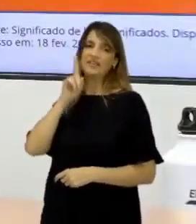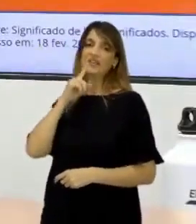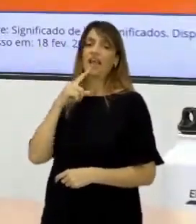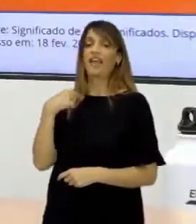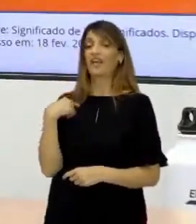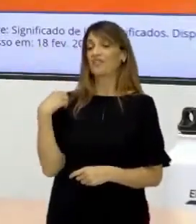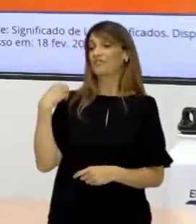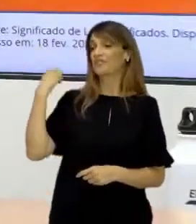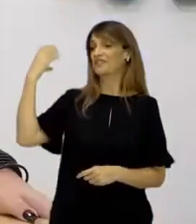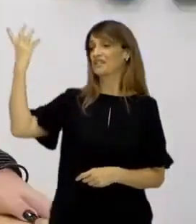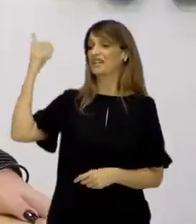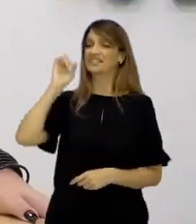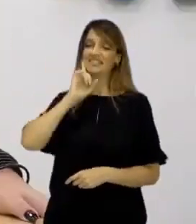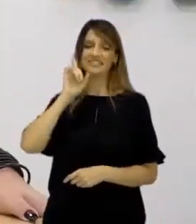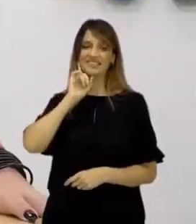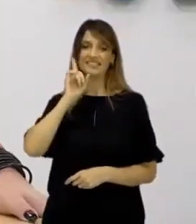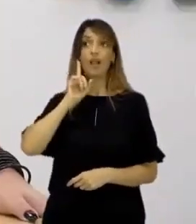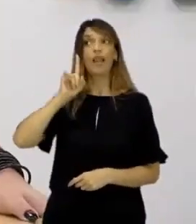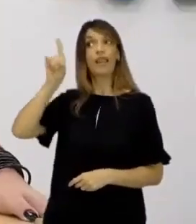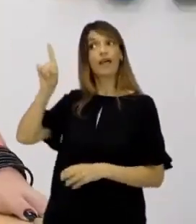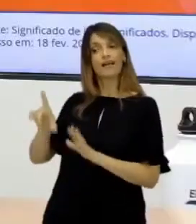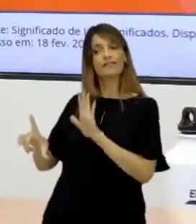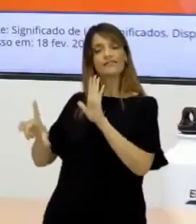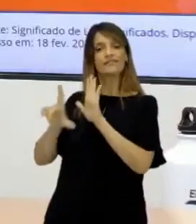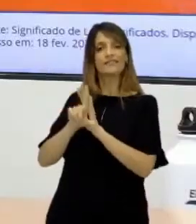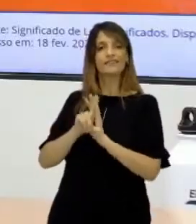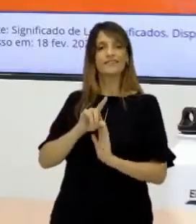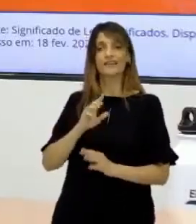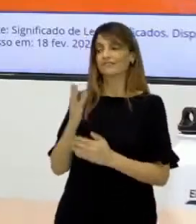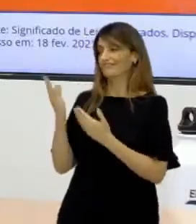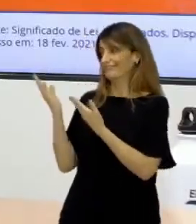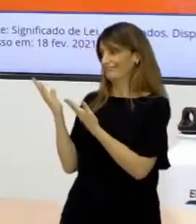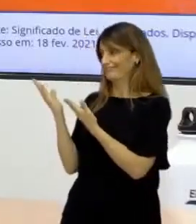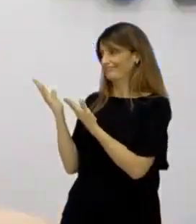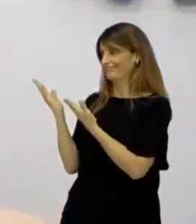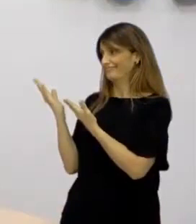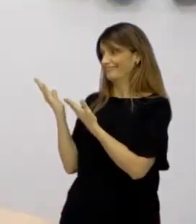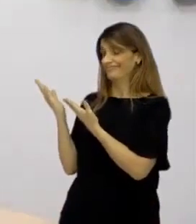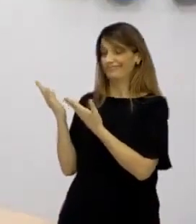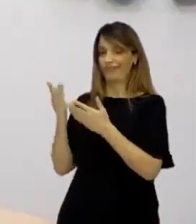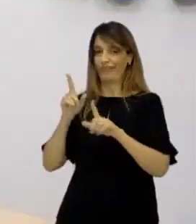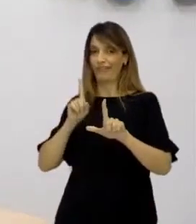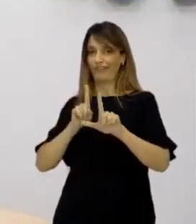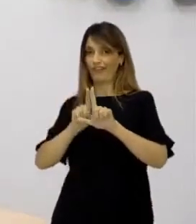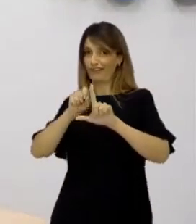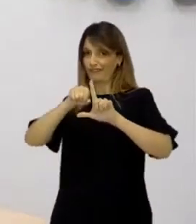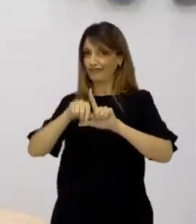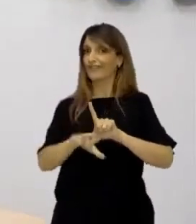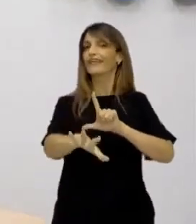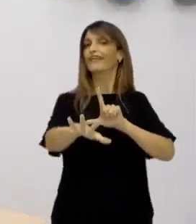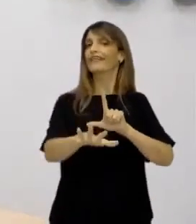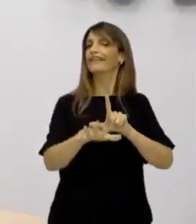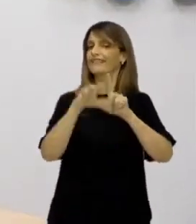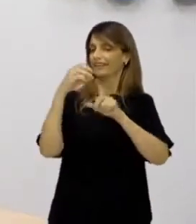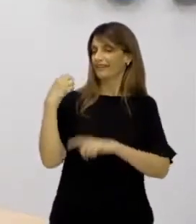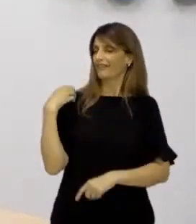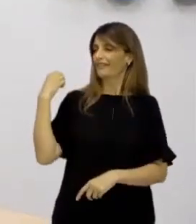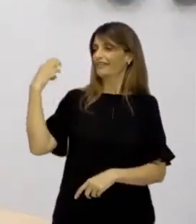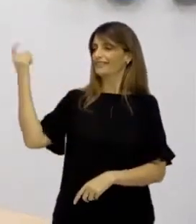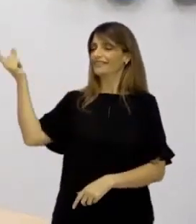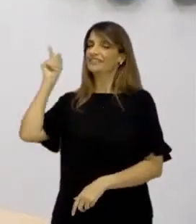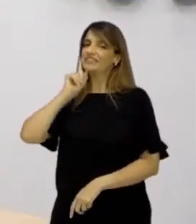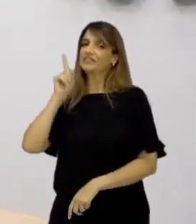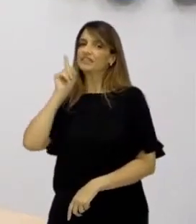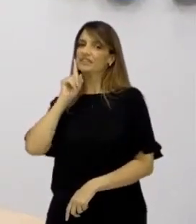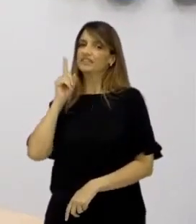nos Estados Unidos. Juliana, blogueira, influencer, vai passar a sua tarde nos States. E aí ela vai